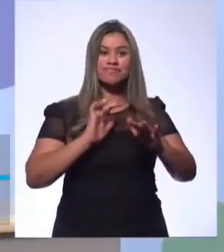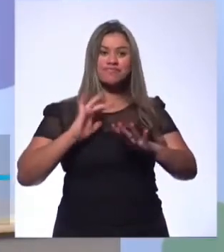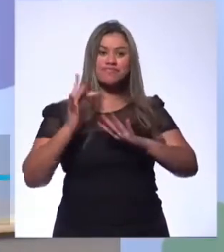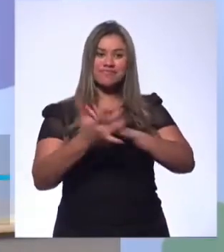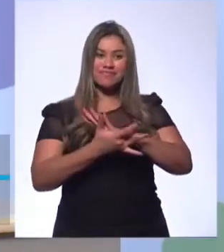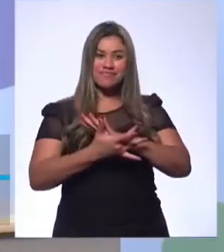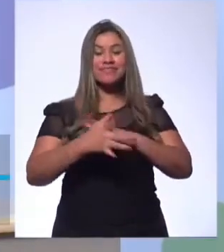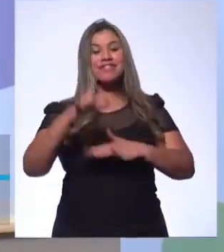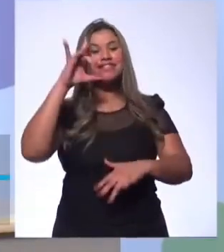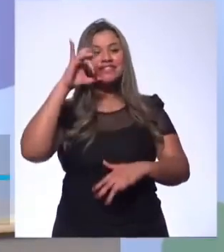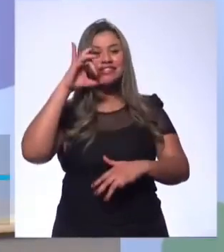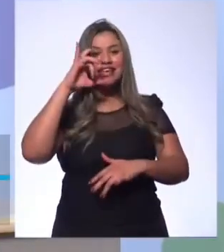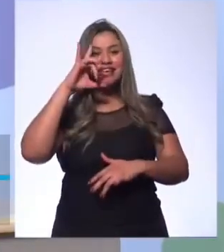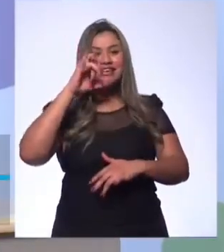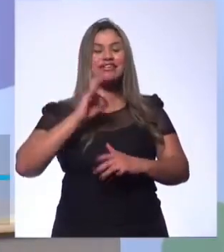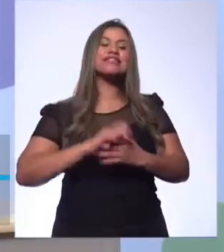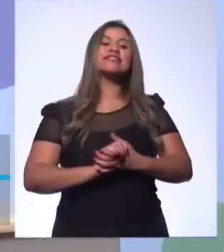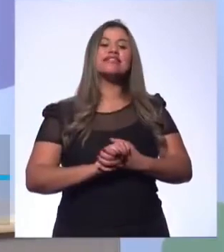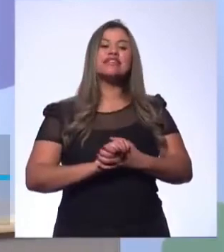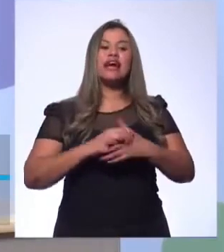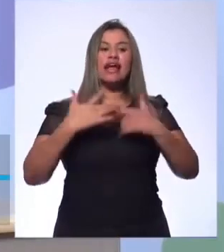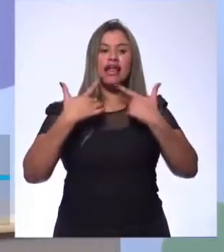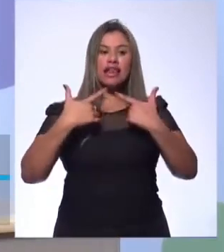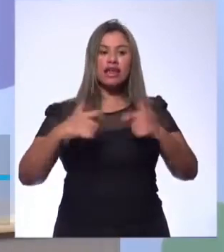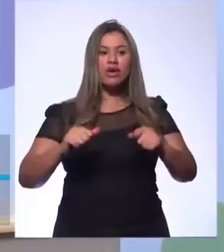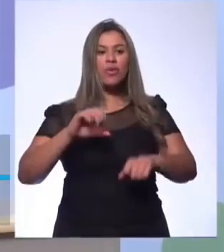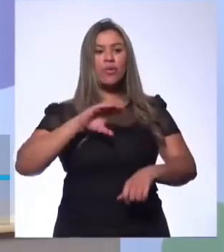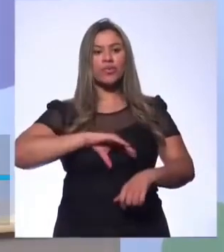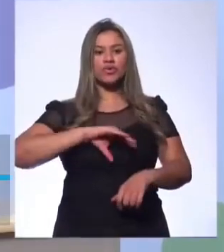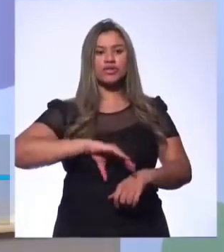social, no Instagram, né, que é Língua Portuguesa,